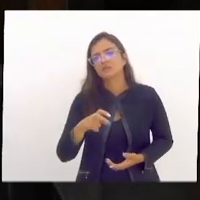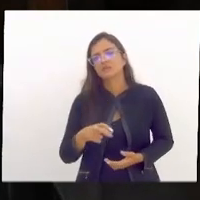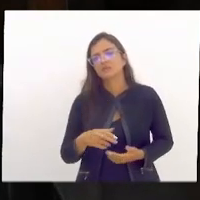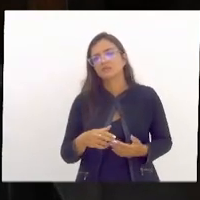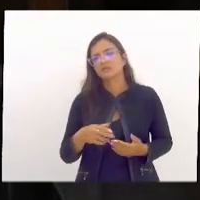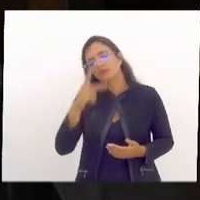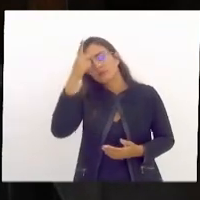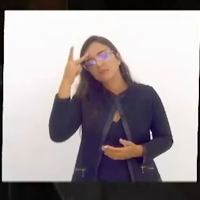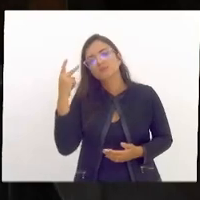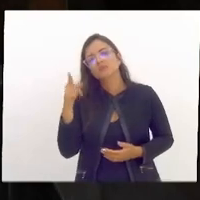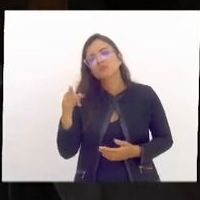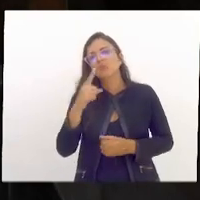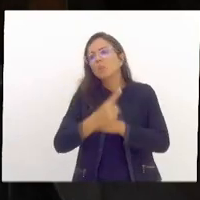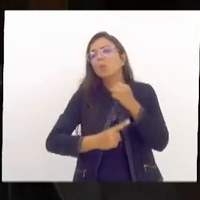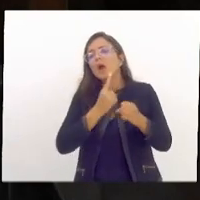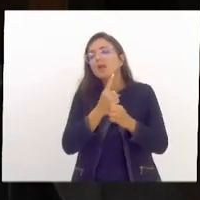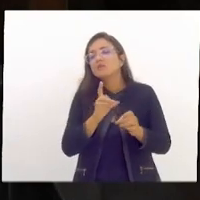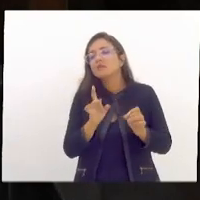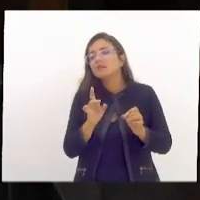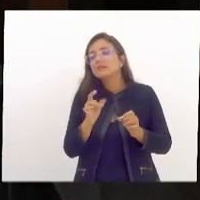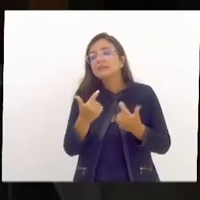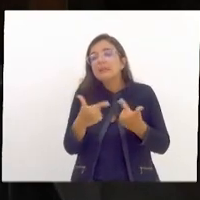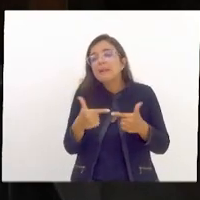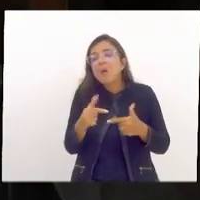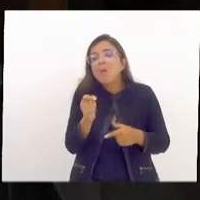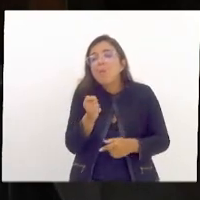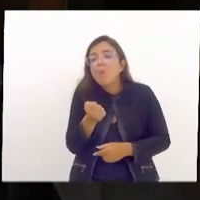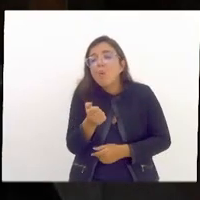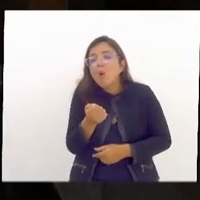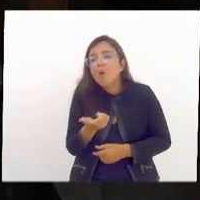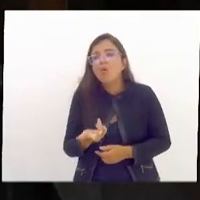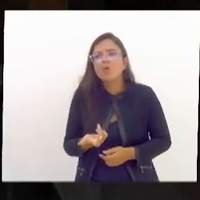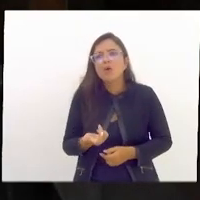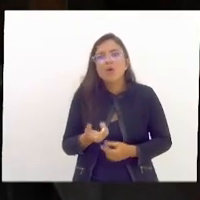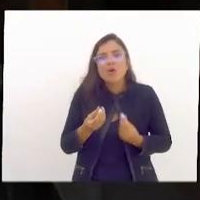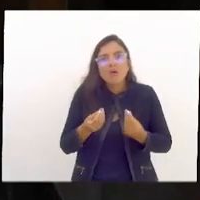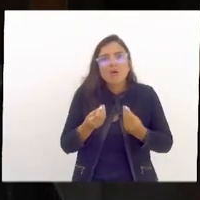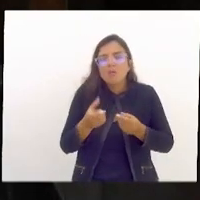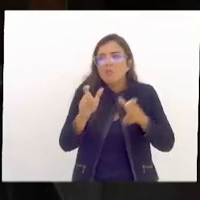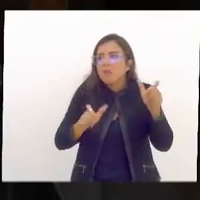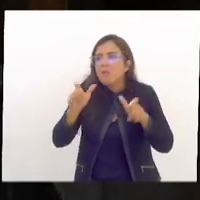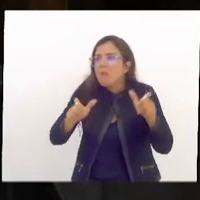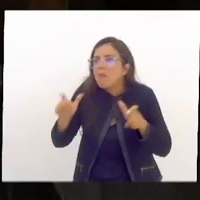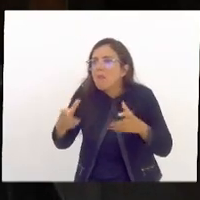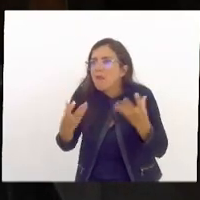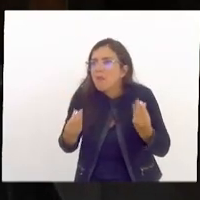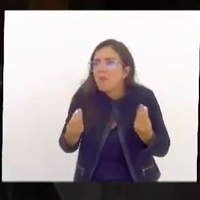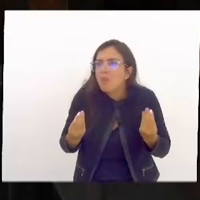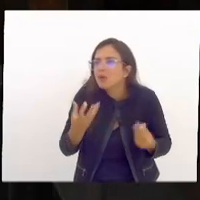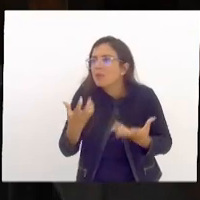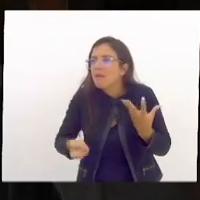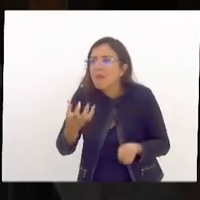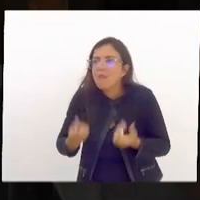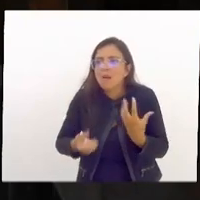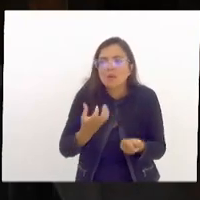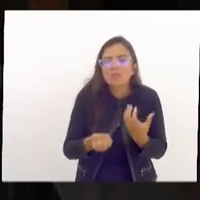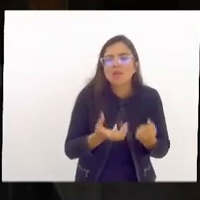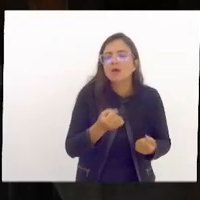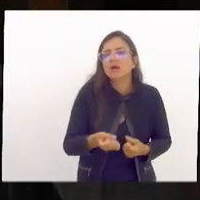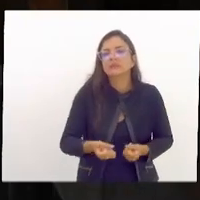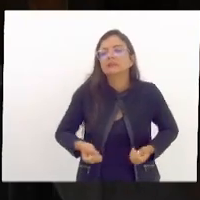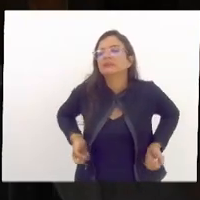quem ficou aqui só um ano do exercício do mandato, podem ser centenas de deputados, fazendo com que a despesa desse